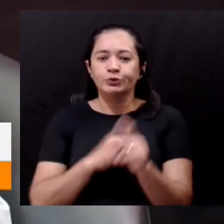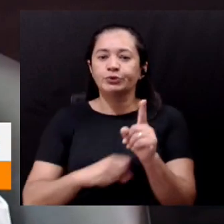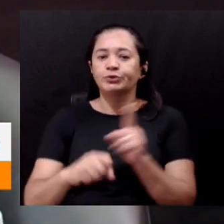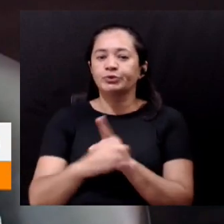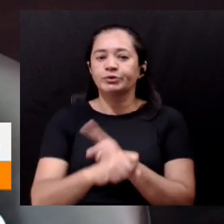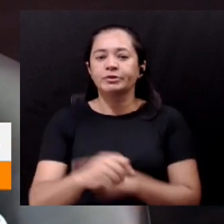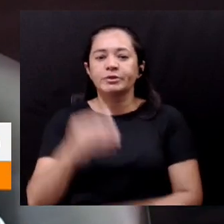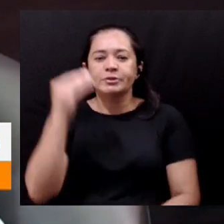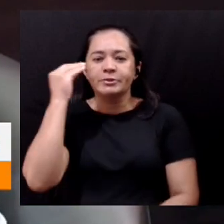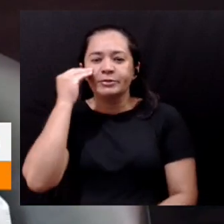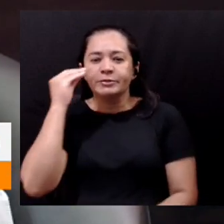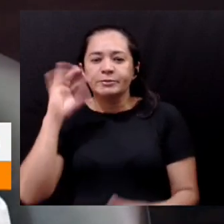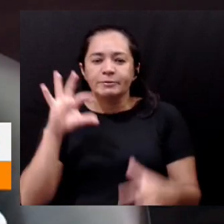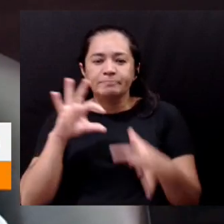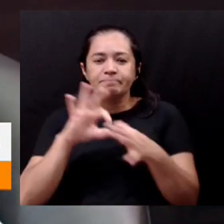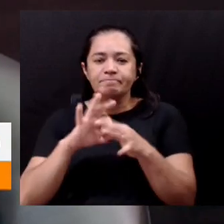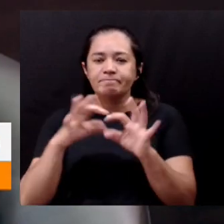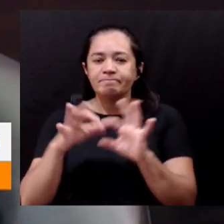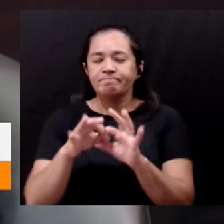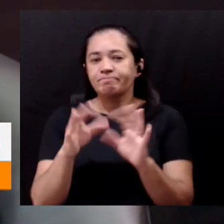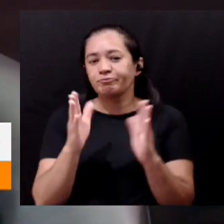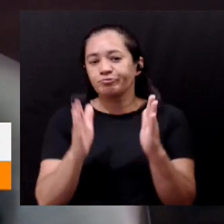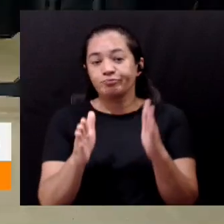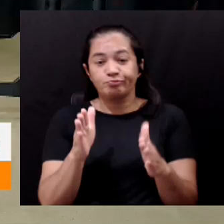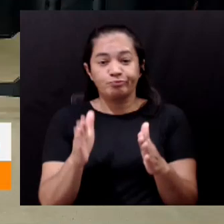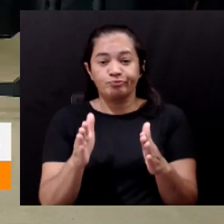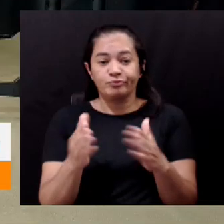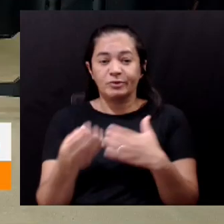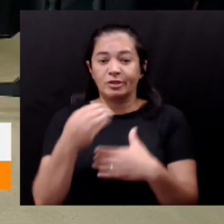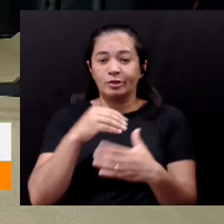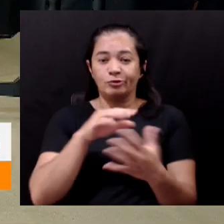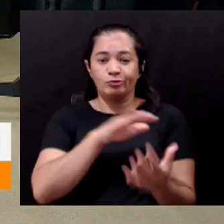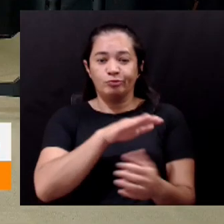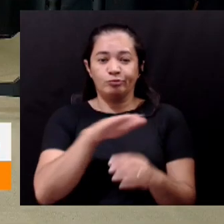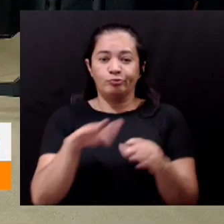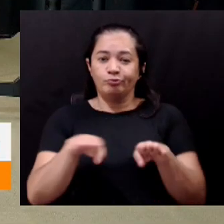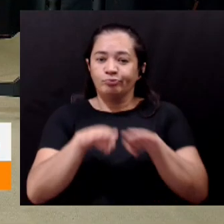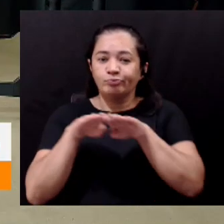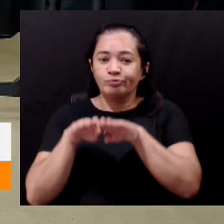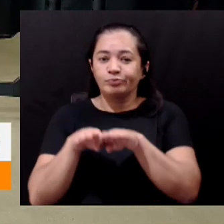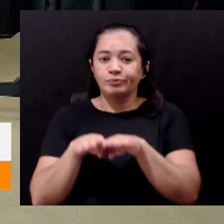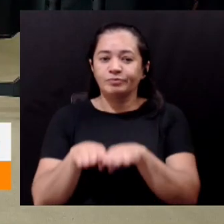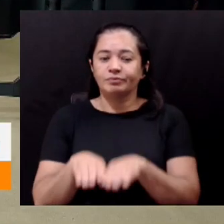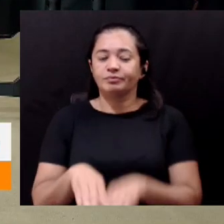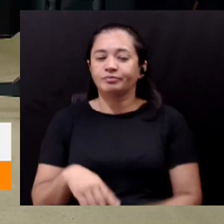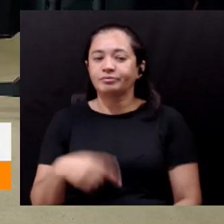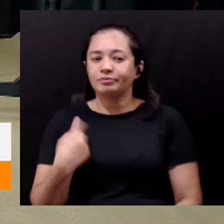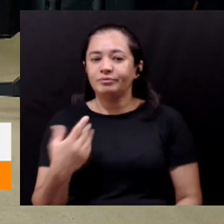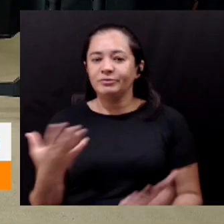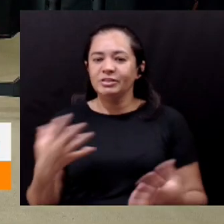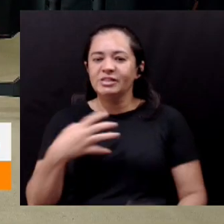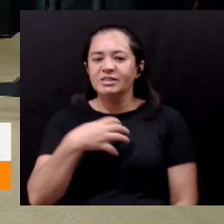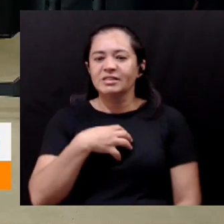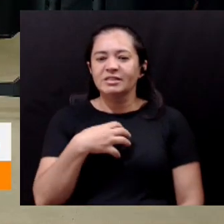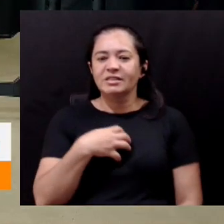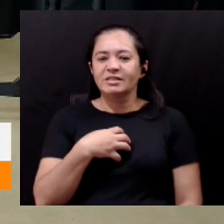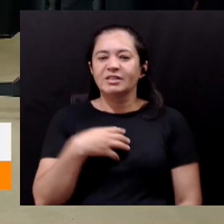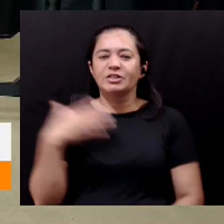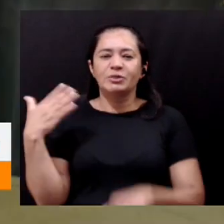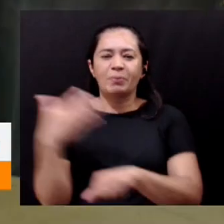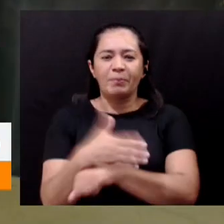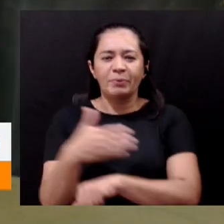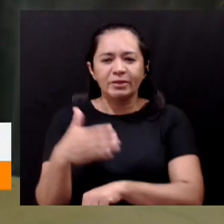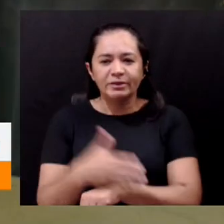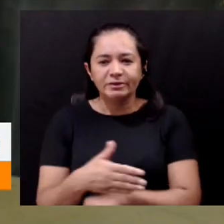né, em uma certa medida dentro de um padrão. Nossa, daí a gente já vai para a sensação de pertencimento, né. Eu